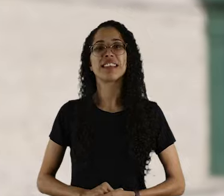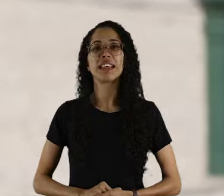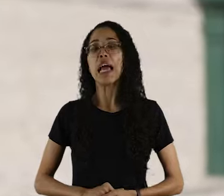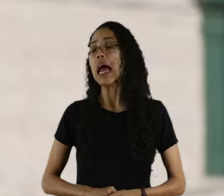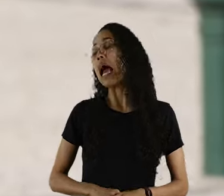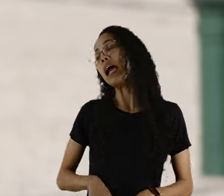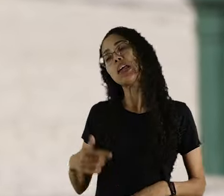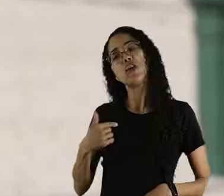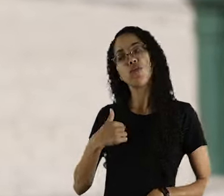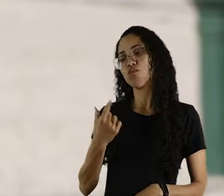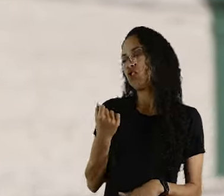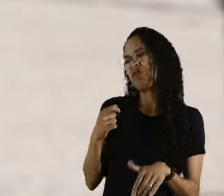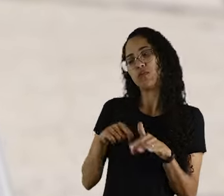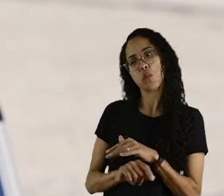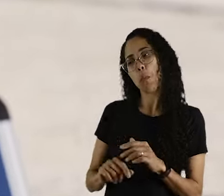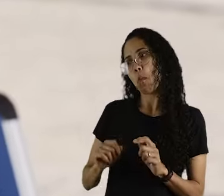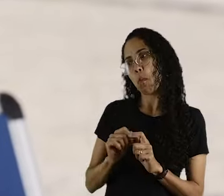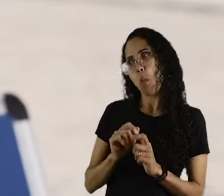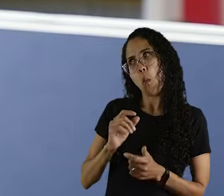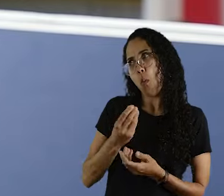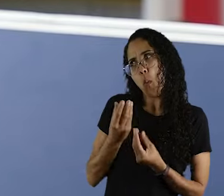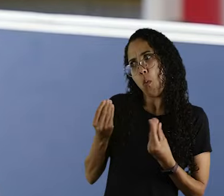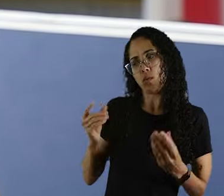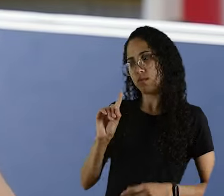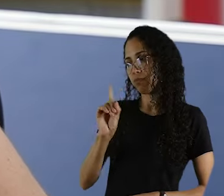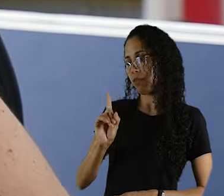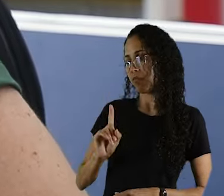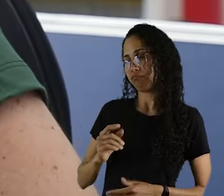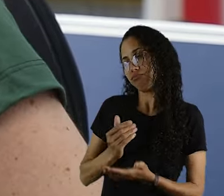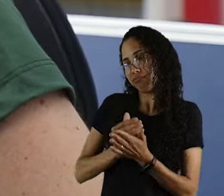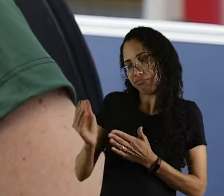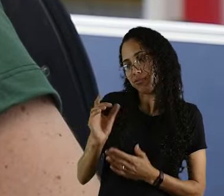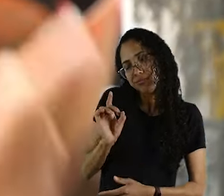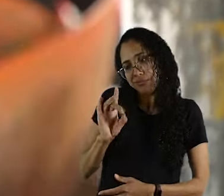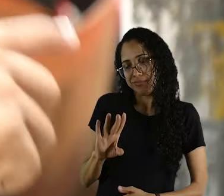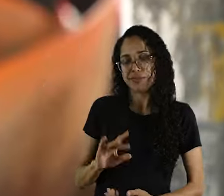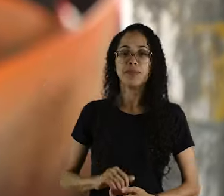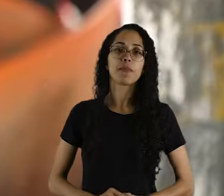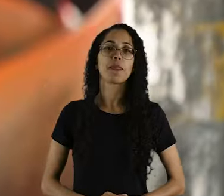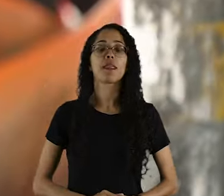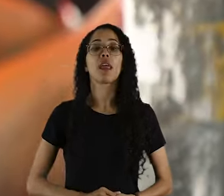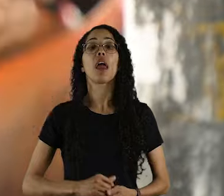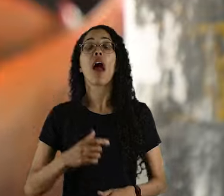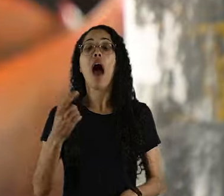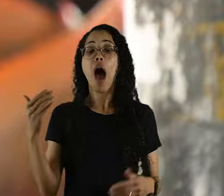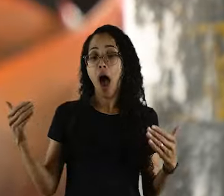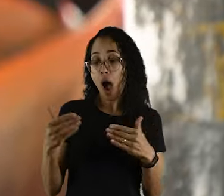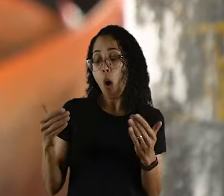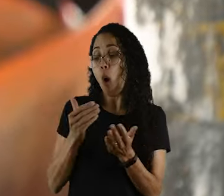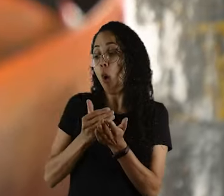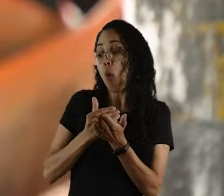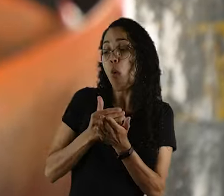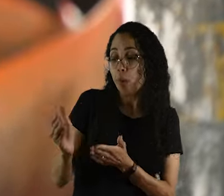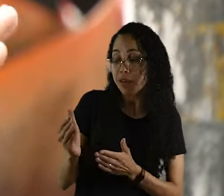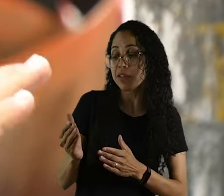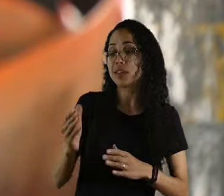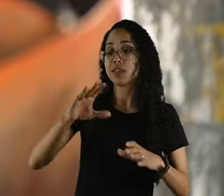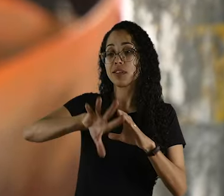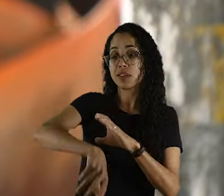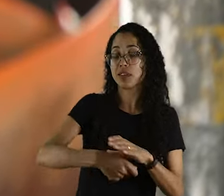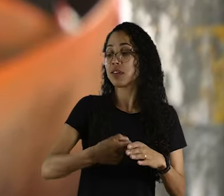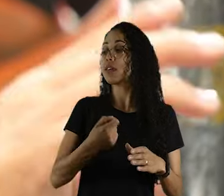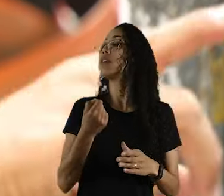por enquanto eu ainda não invisto muito. Eu só estou começando. Vou fazer um consórcio agora no início do ano como